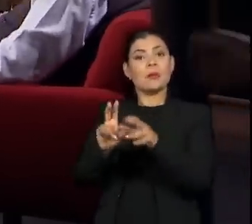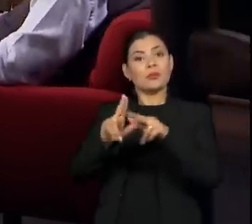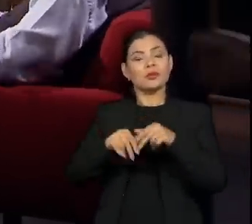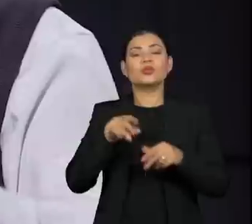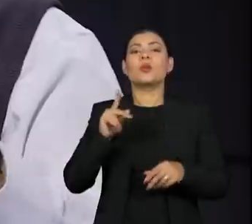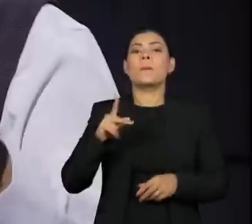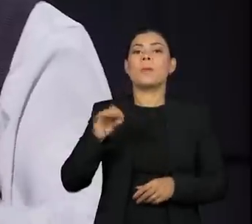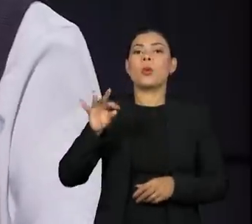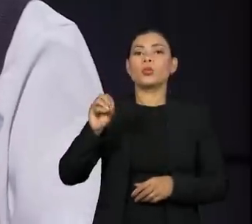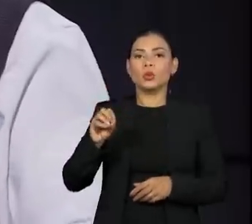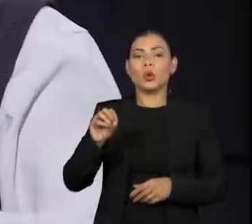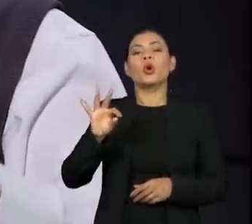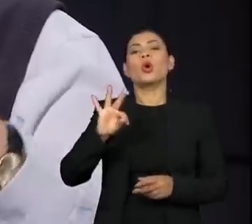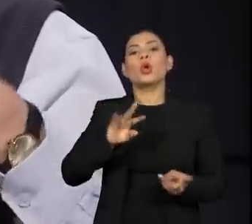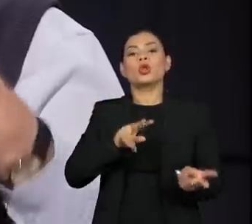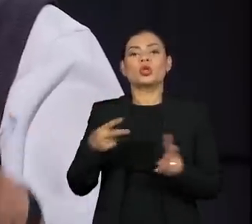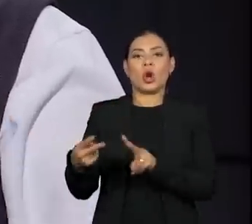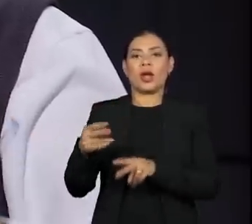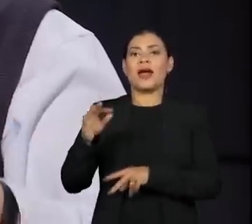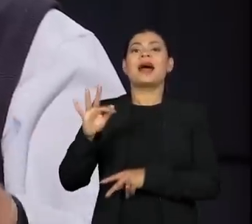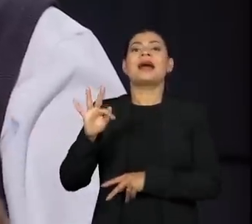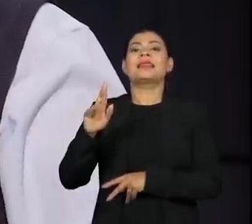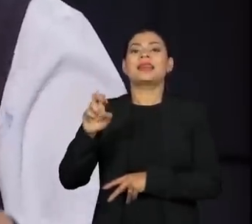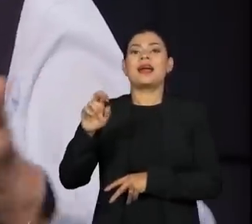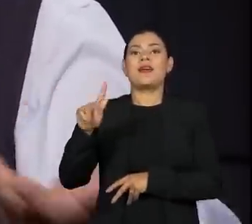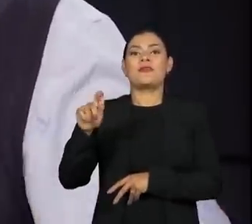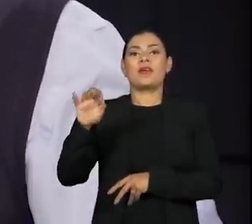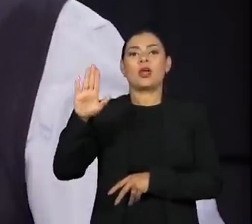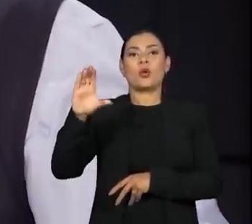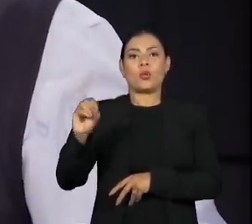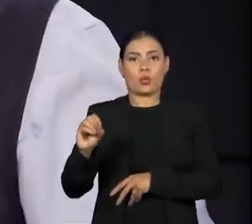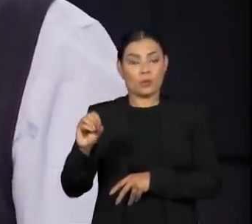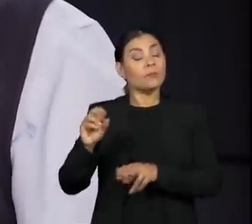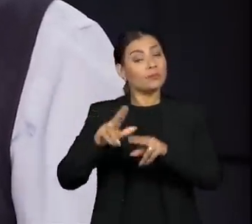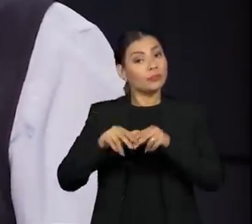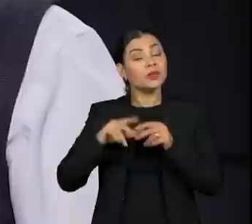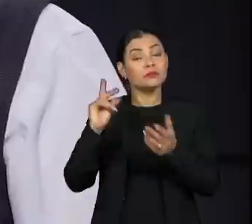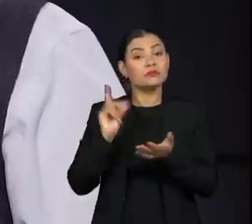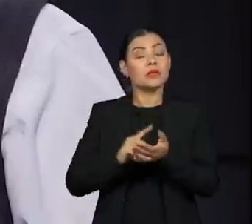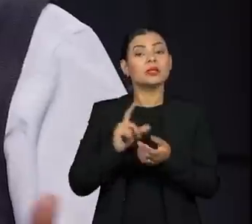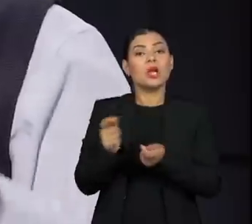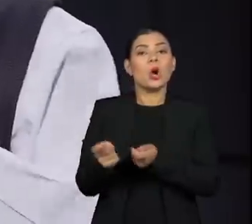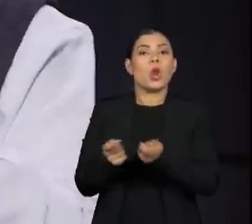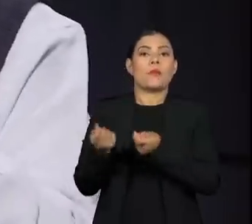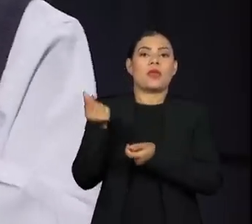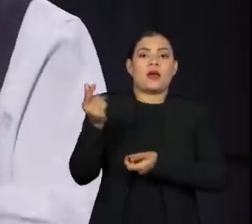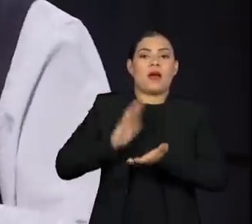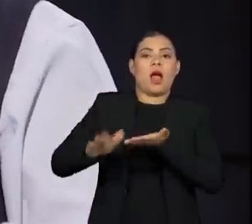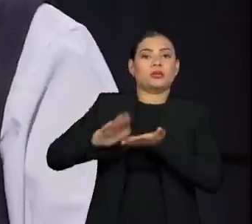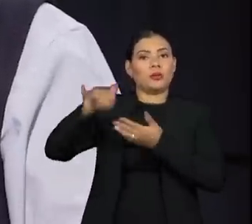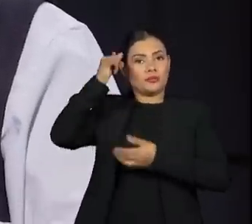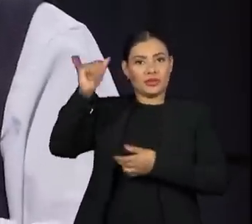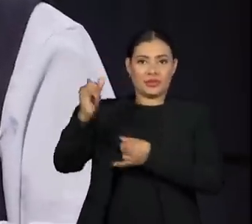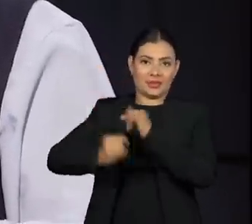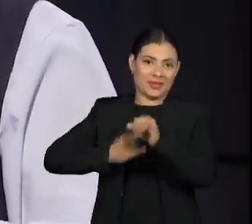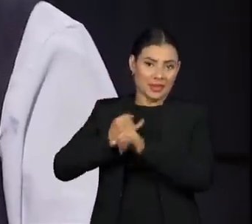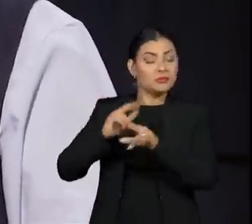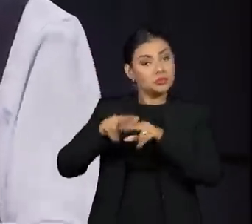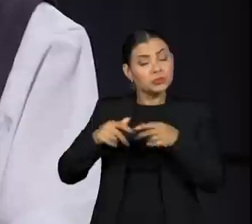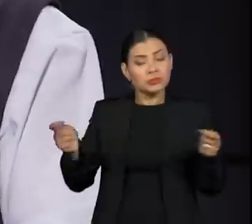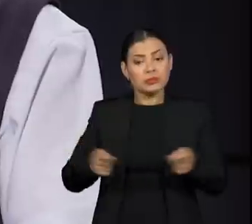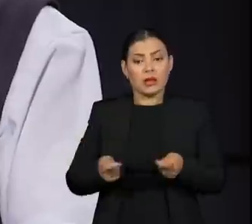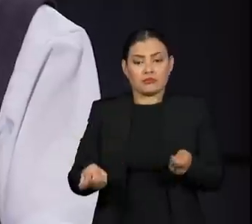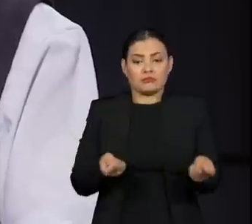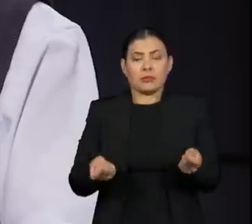troca de tráfego isso dá resiliência para da redundância na opção de coisas da economia de custo então isso funcionam tão bem que por exemplo